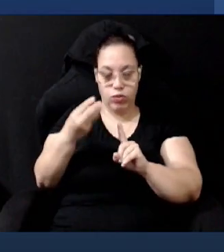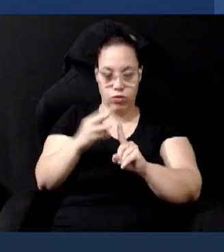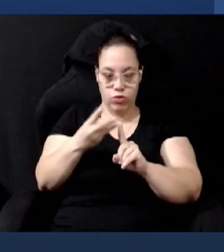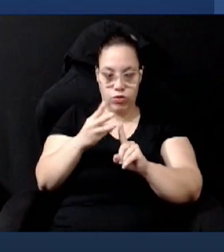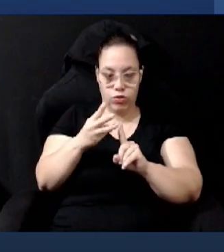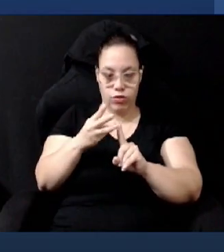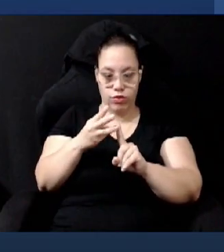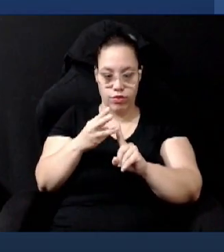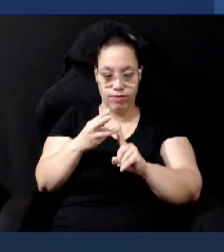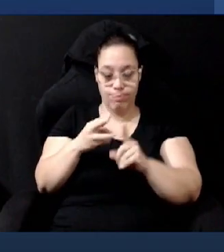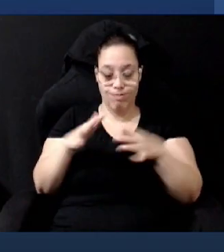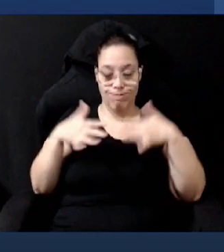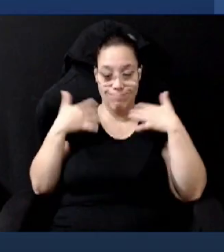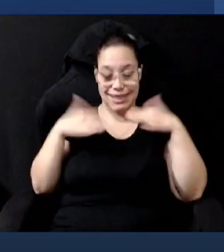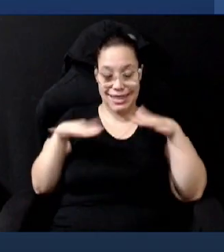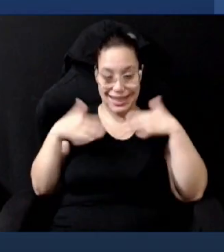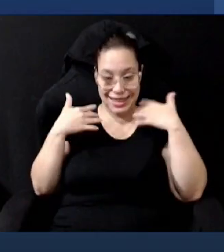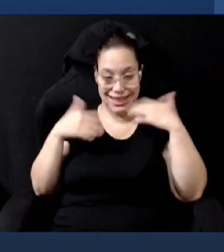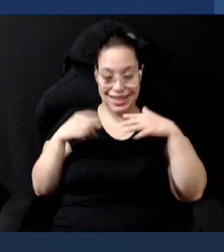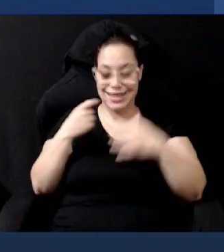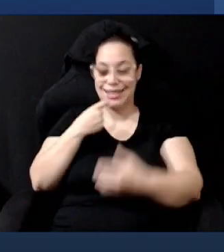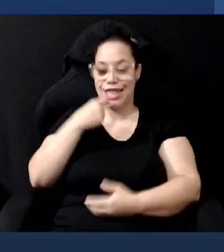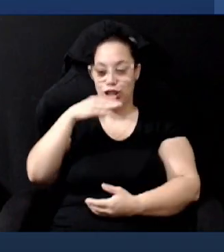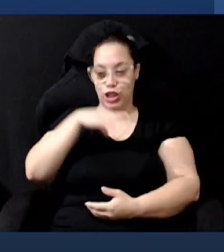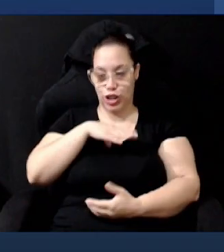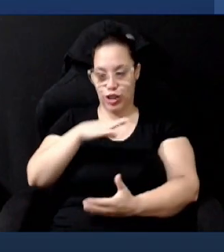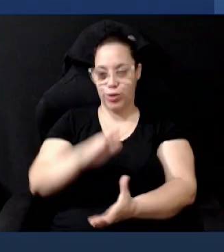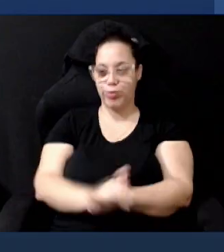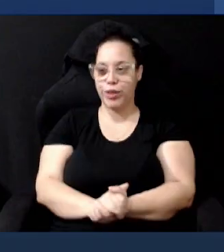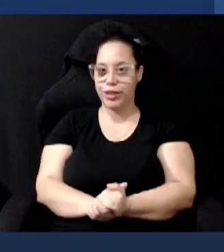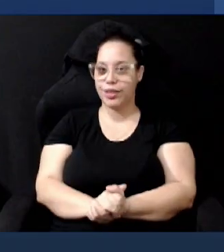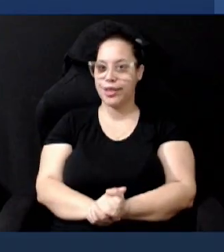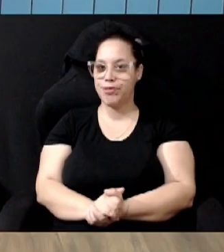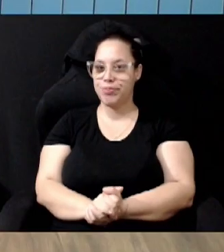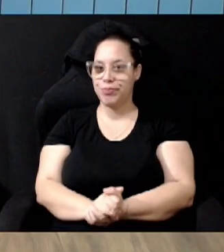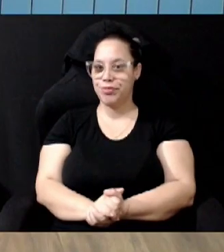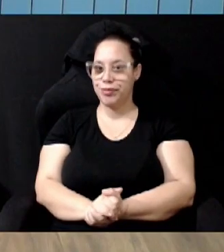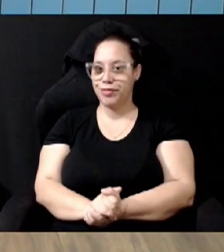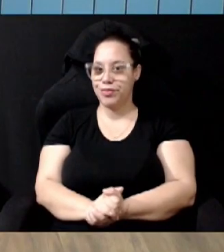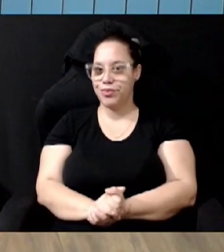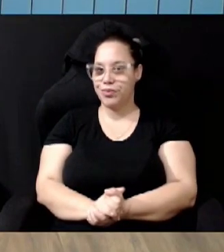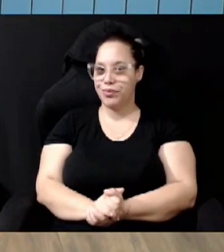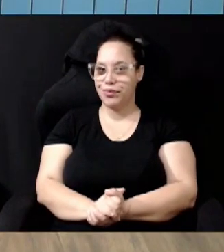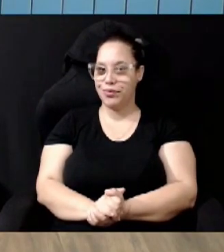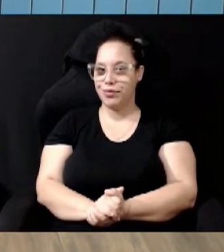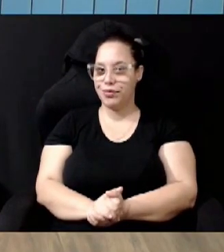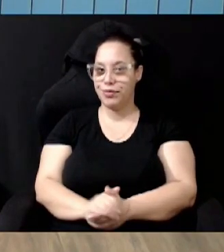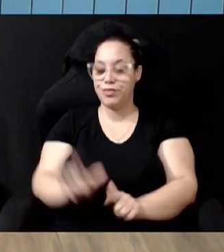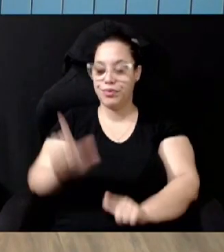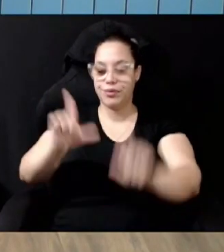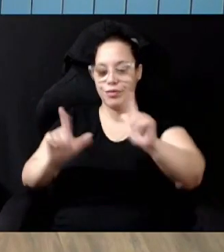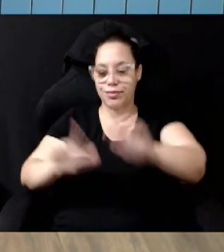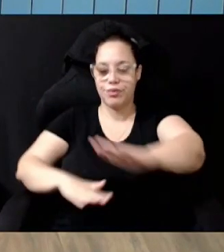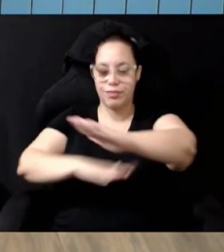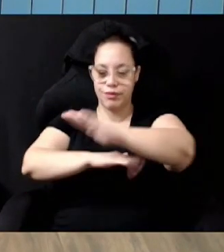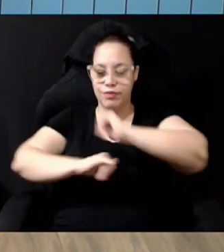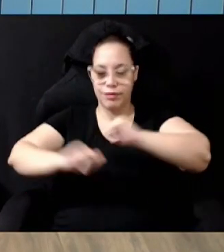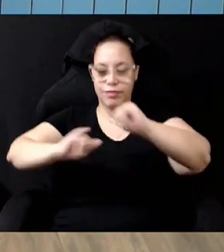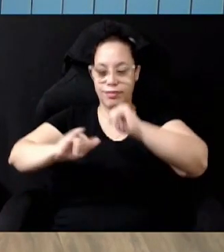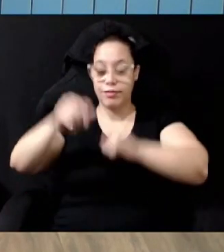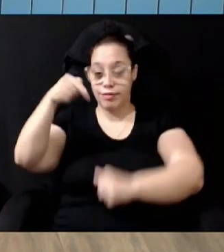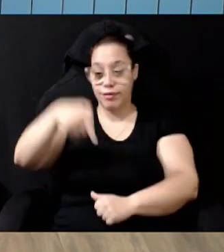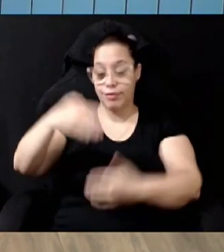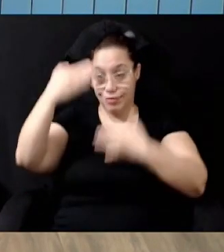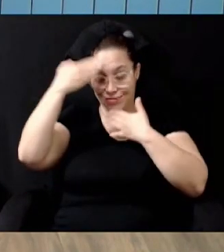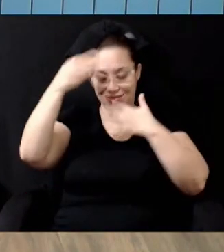chegar aos 33 graus aqui na cidade de Campinas. O Jornal Câmara Notícia fica por aqui.